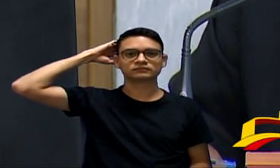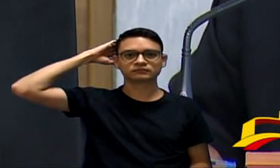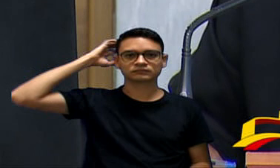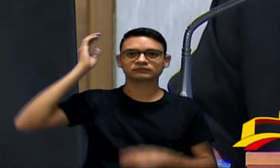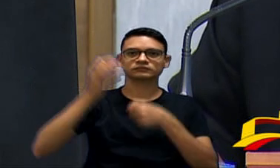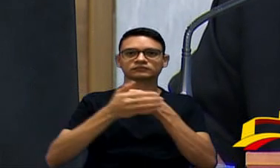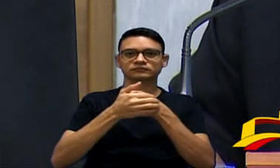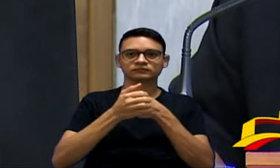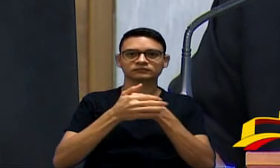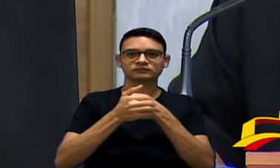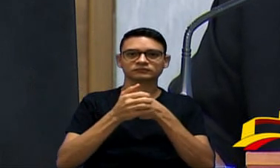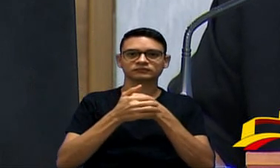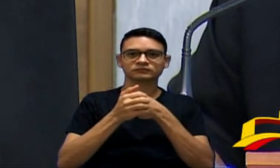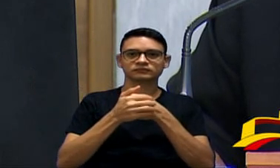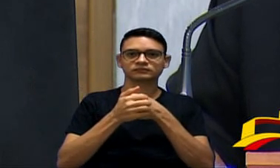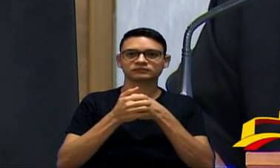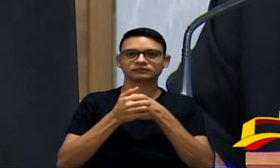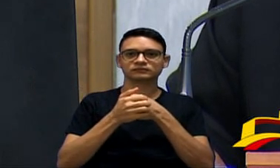Rodrigo do Treviso,